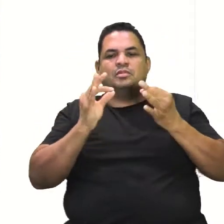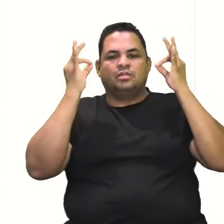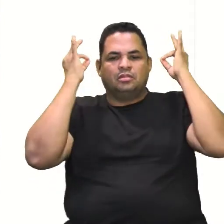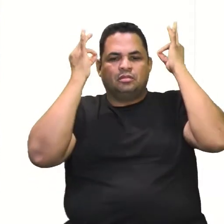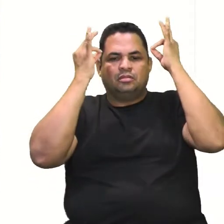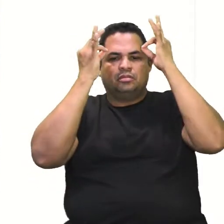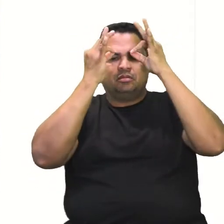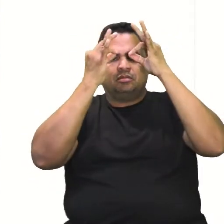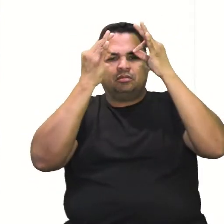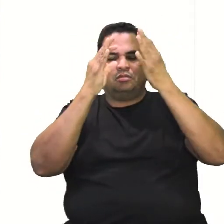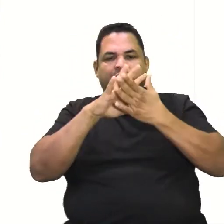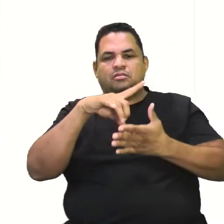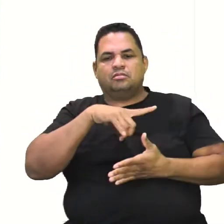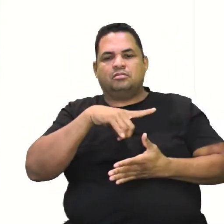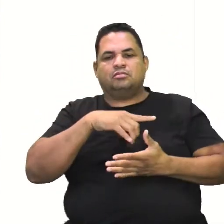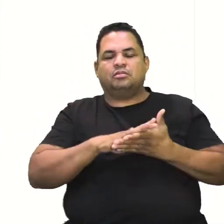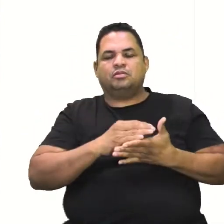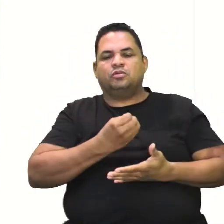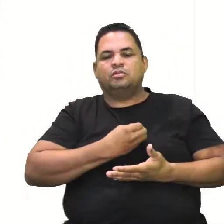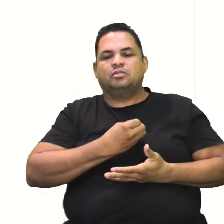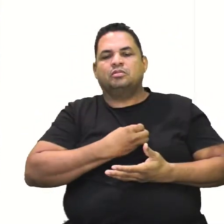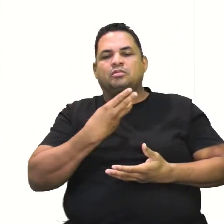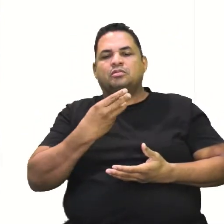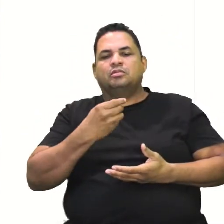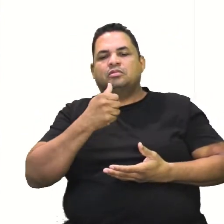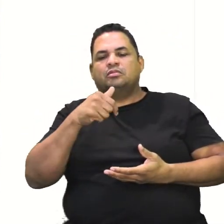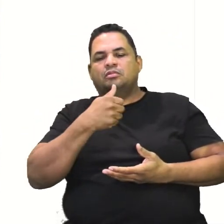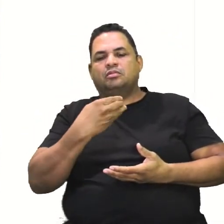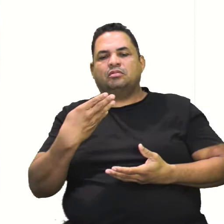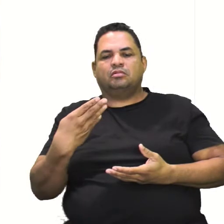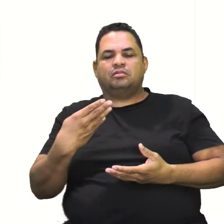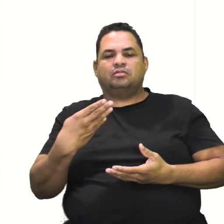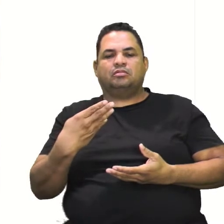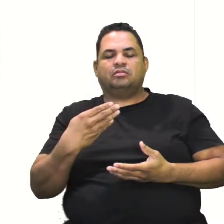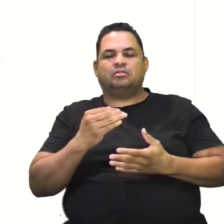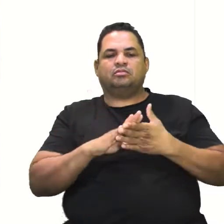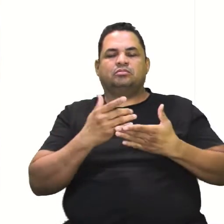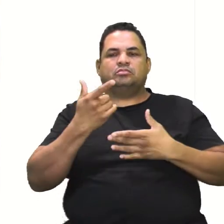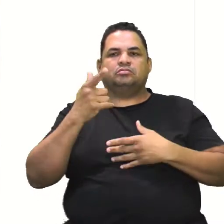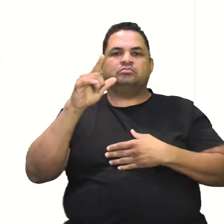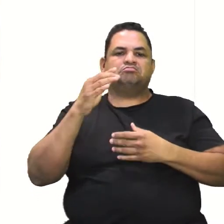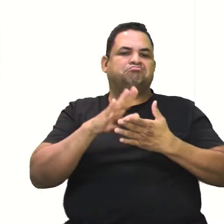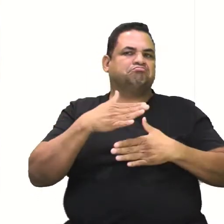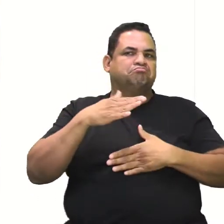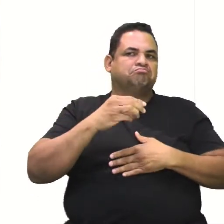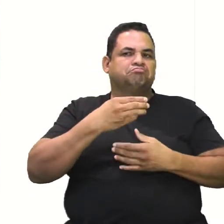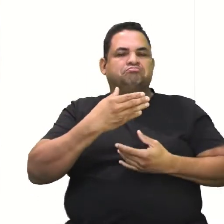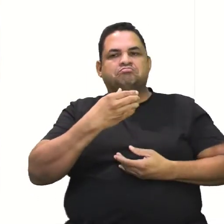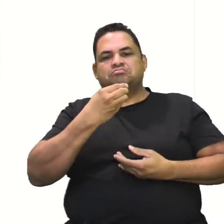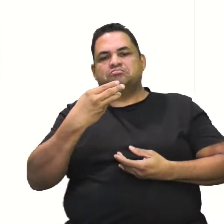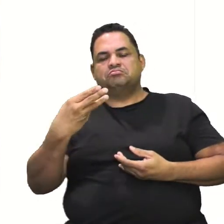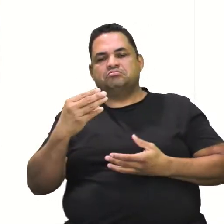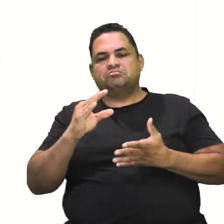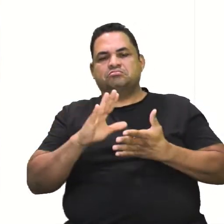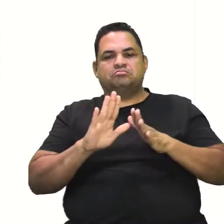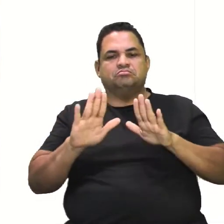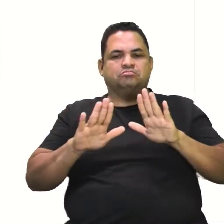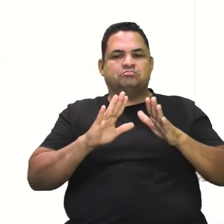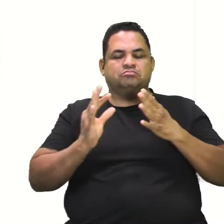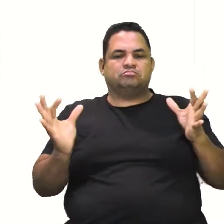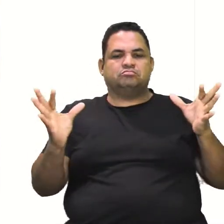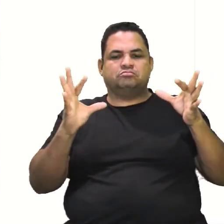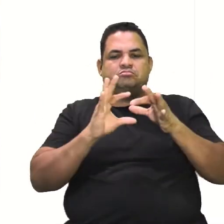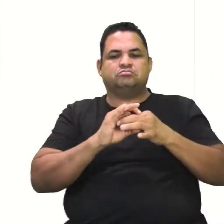vale 3,14. Em alguns exercícios, 3,1, em outros aproximadamente 3, aí vai muito do